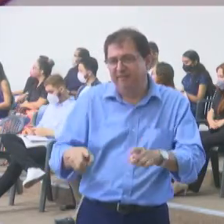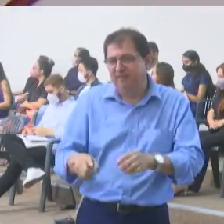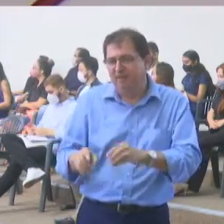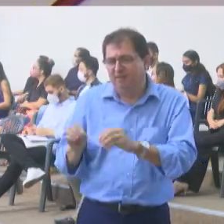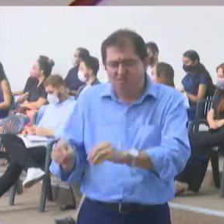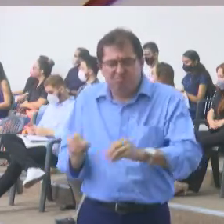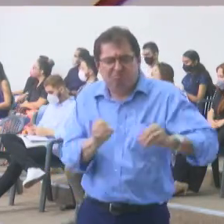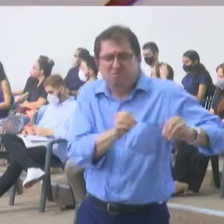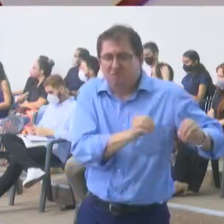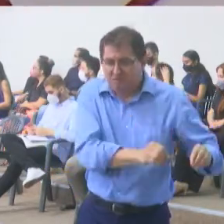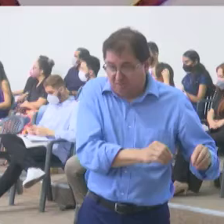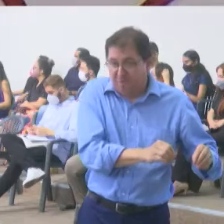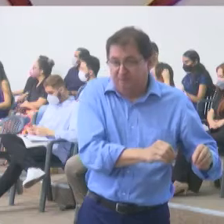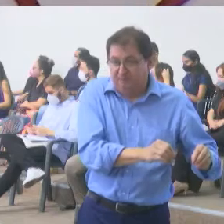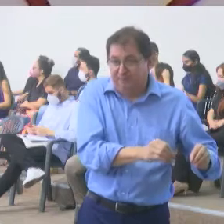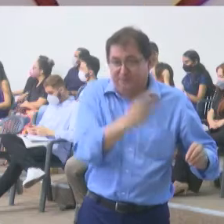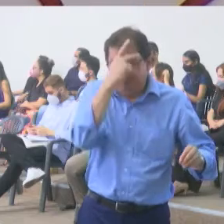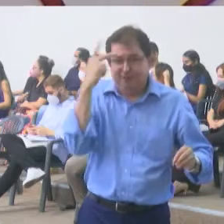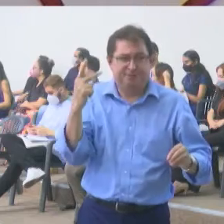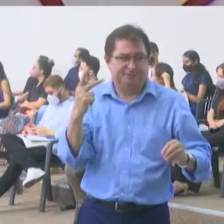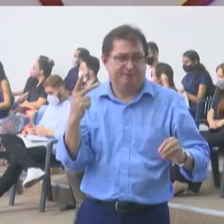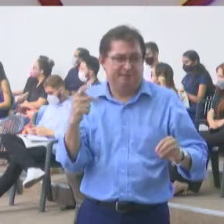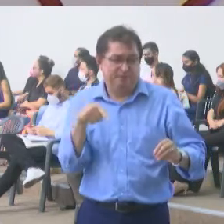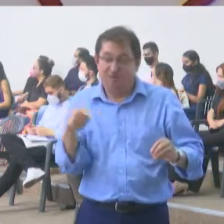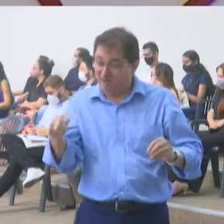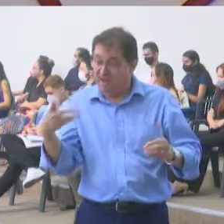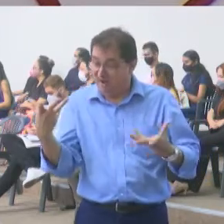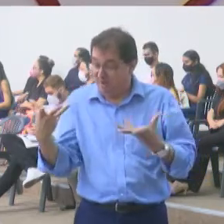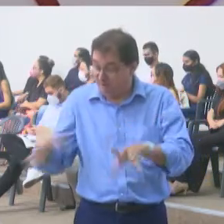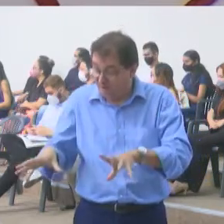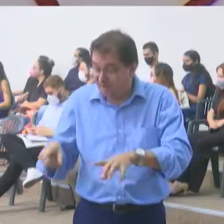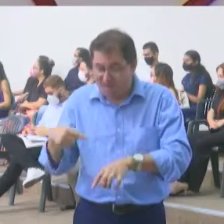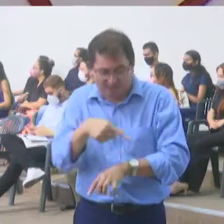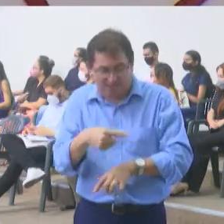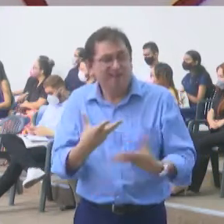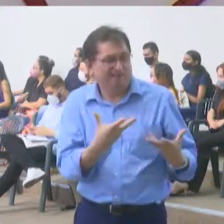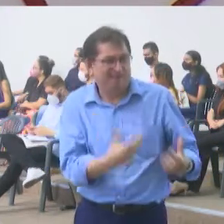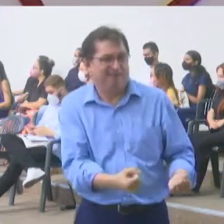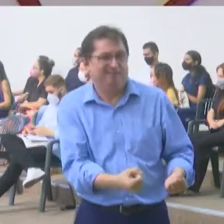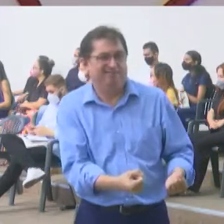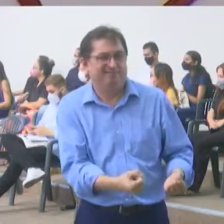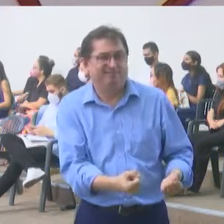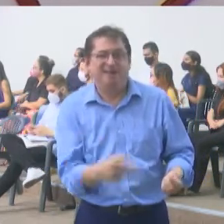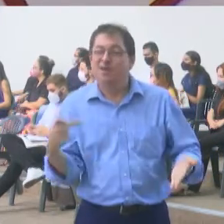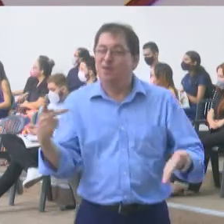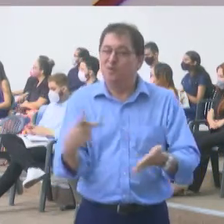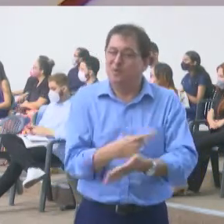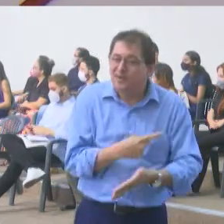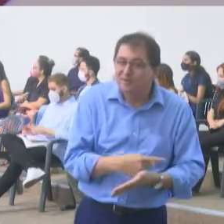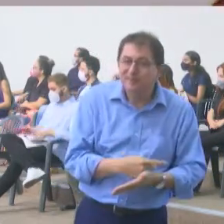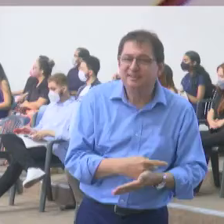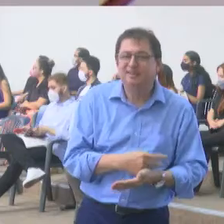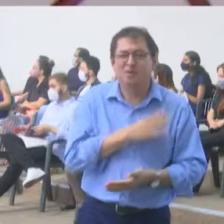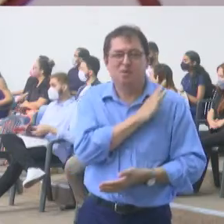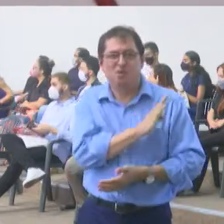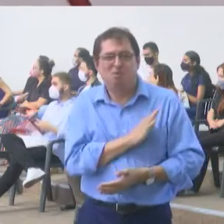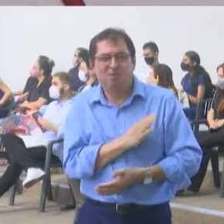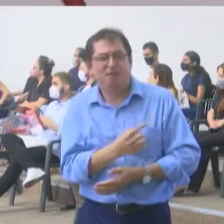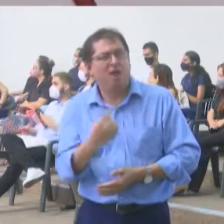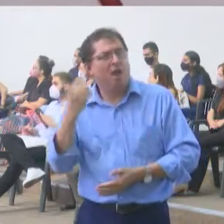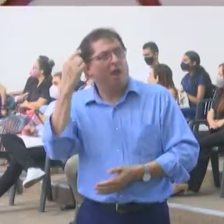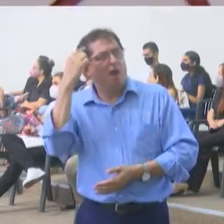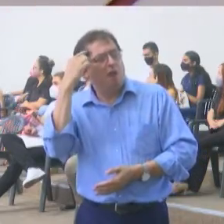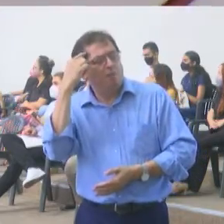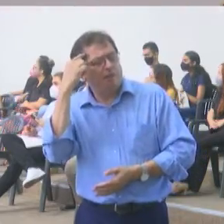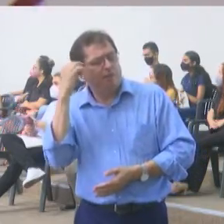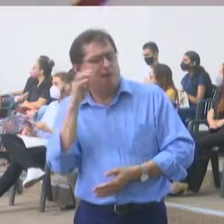ter sido omitido. Mas eu tenho uma teoria que é minha, que não está na Bíblia, e escute qual é. Eu tenho para mim que Boaz falou para Ruth: Ruth, nem